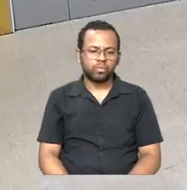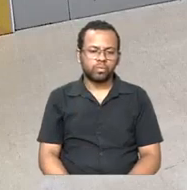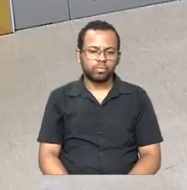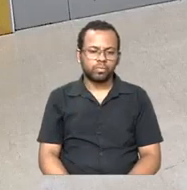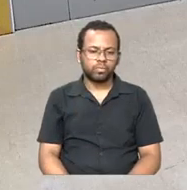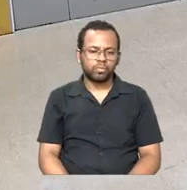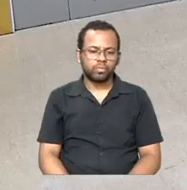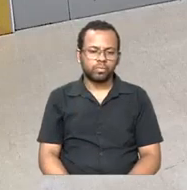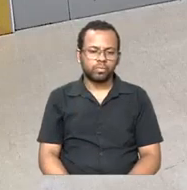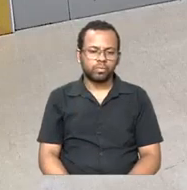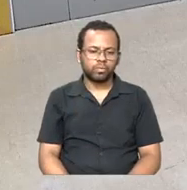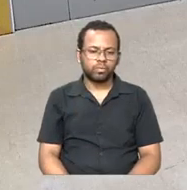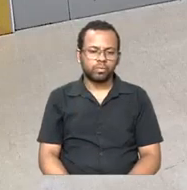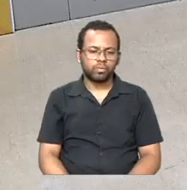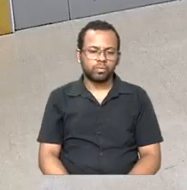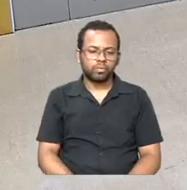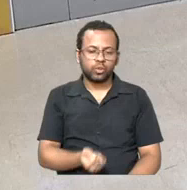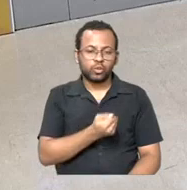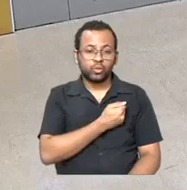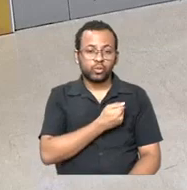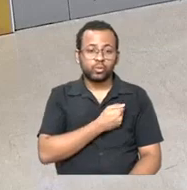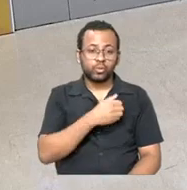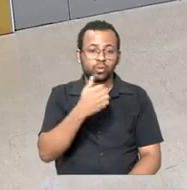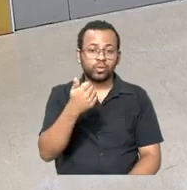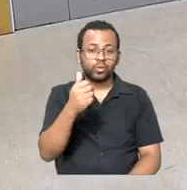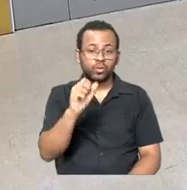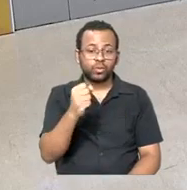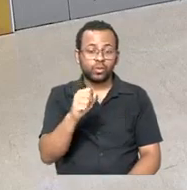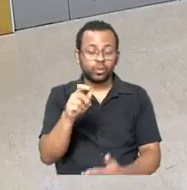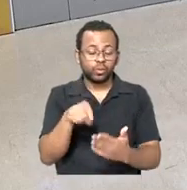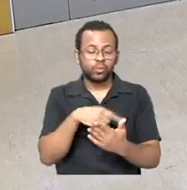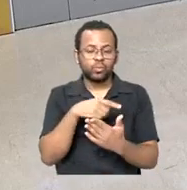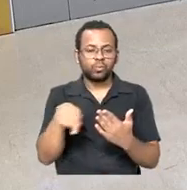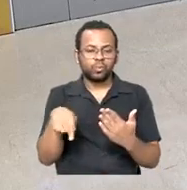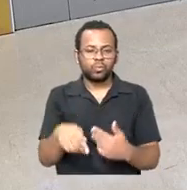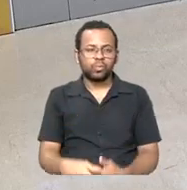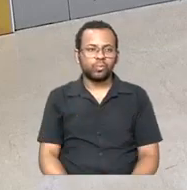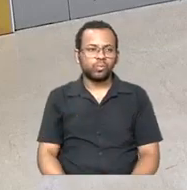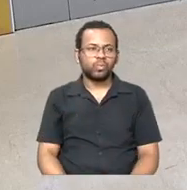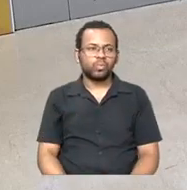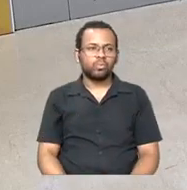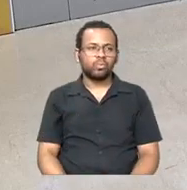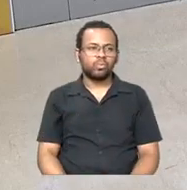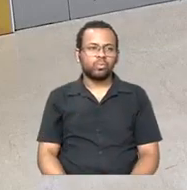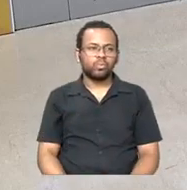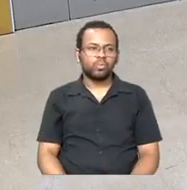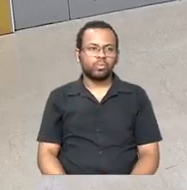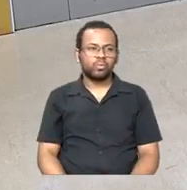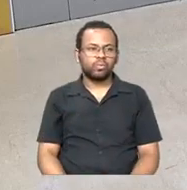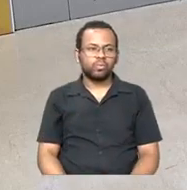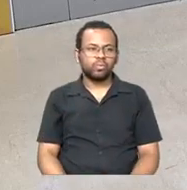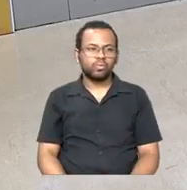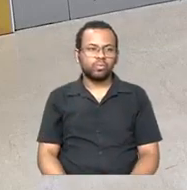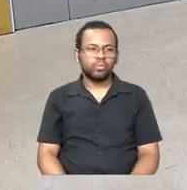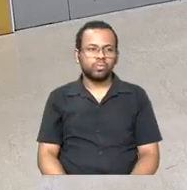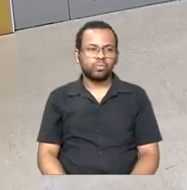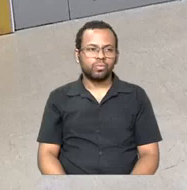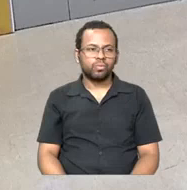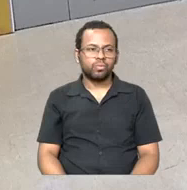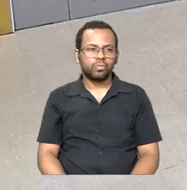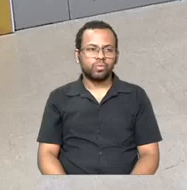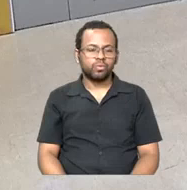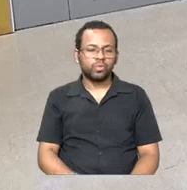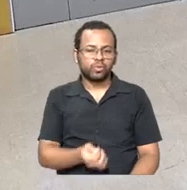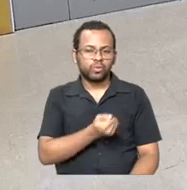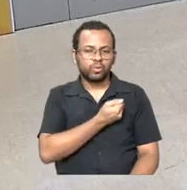26 e o 18 18 simbora que 18 saiu